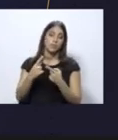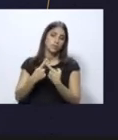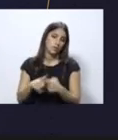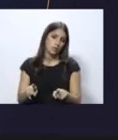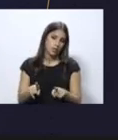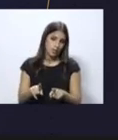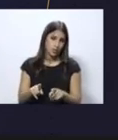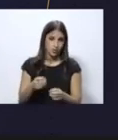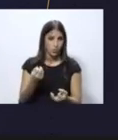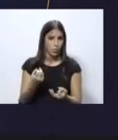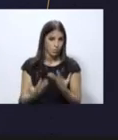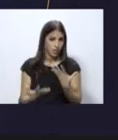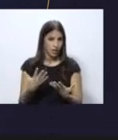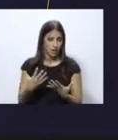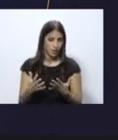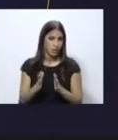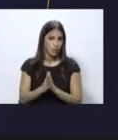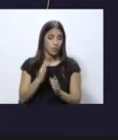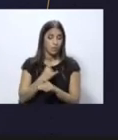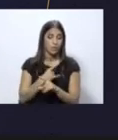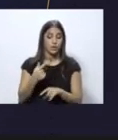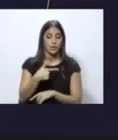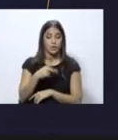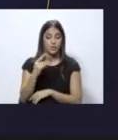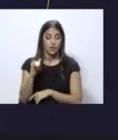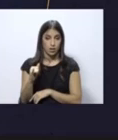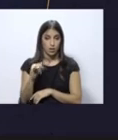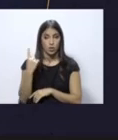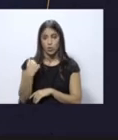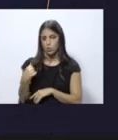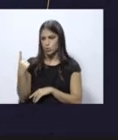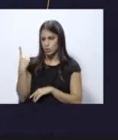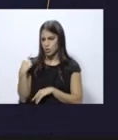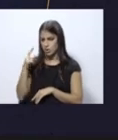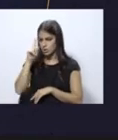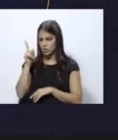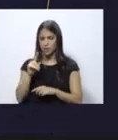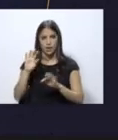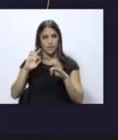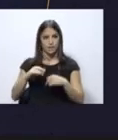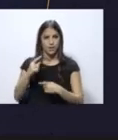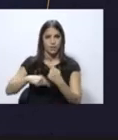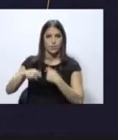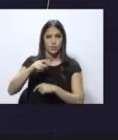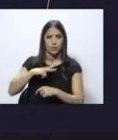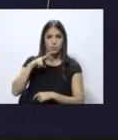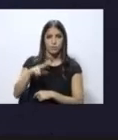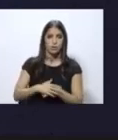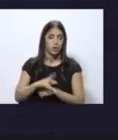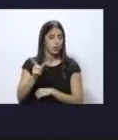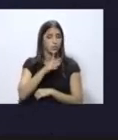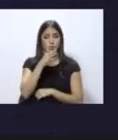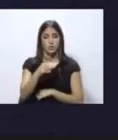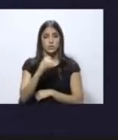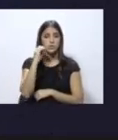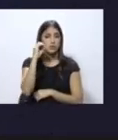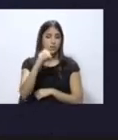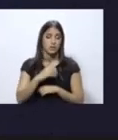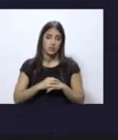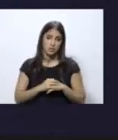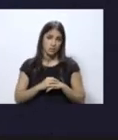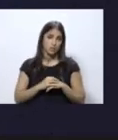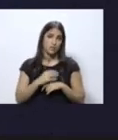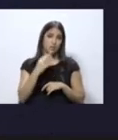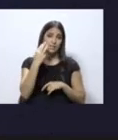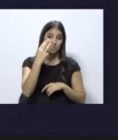ações concorrentes. Eu lembro que a TVI, ontem, no dia em que acabou a volta a Portugal em bicicleta, não deu uma notícia de